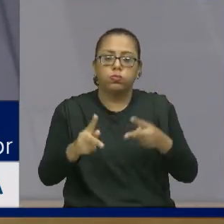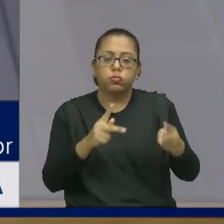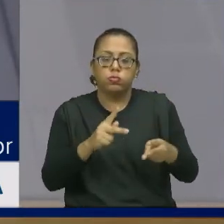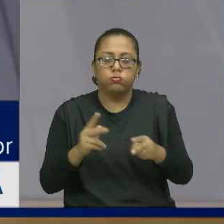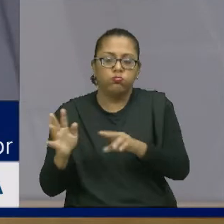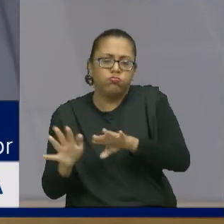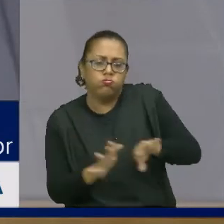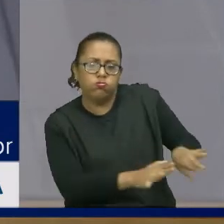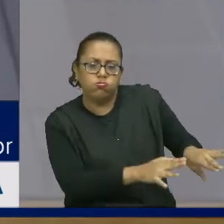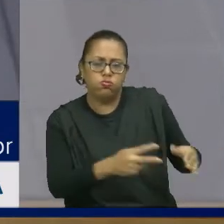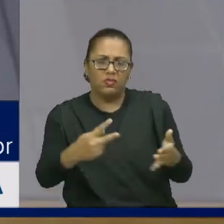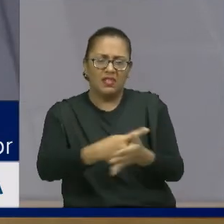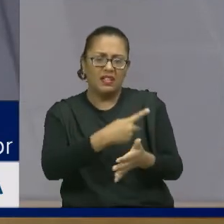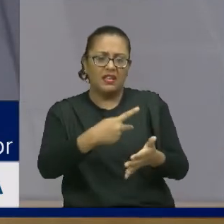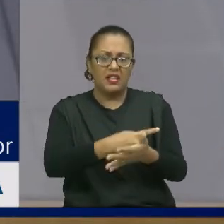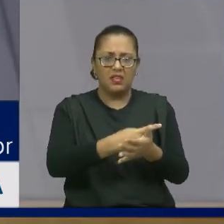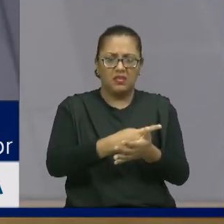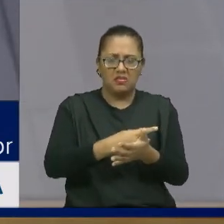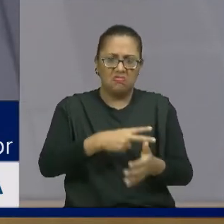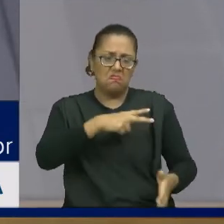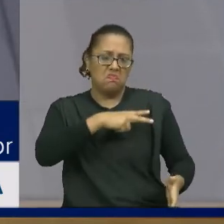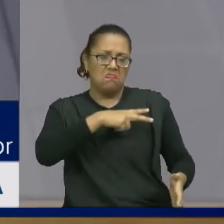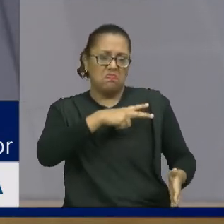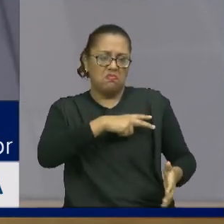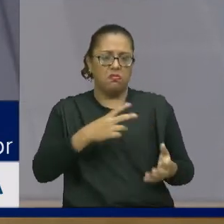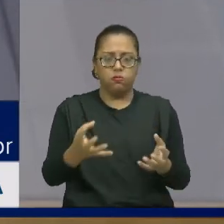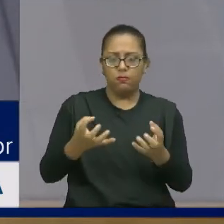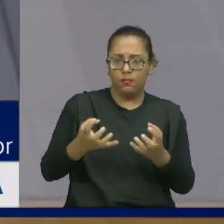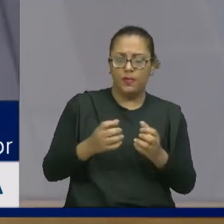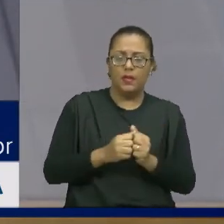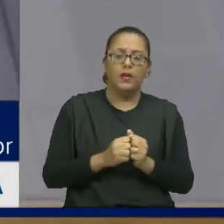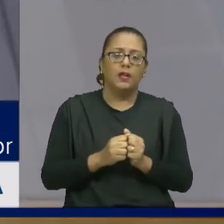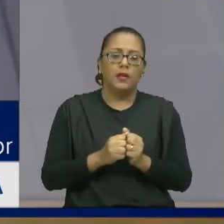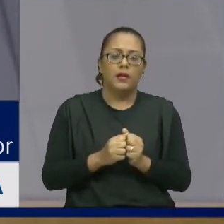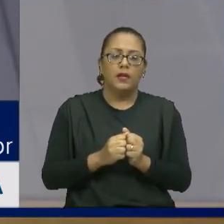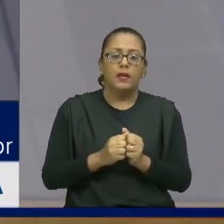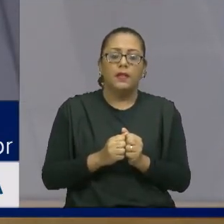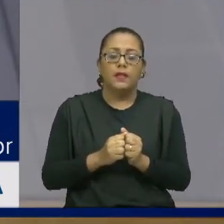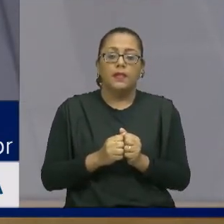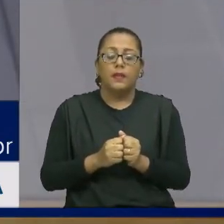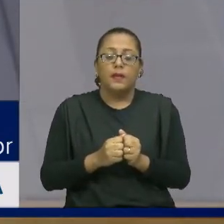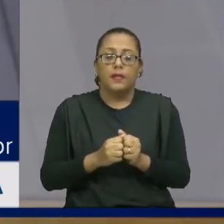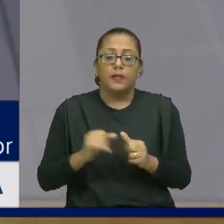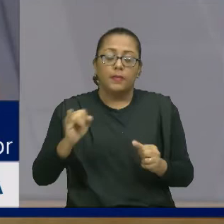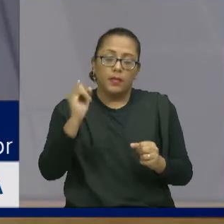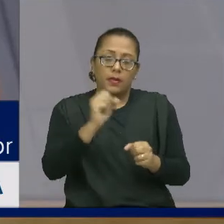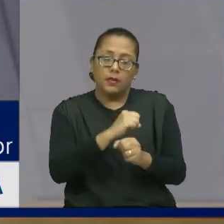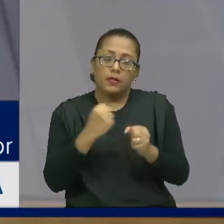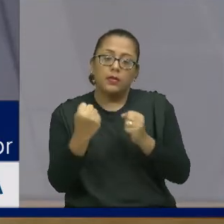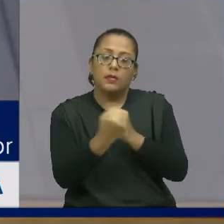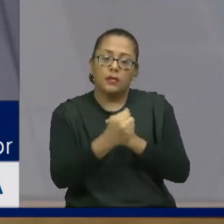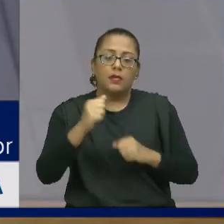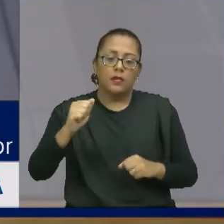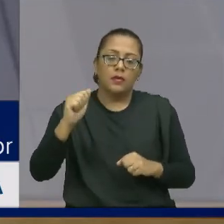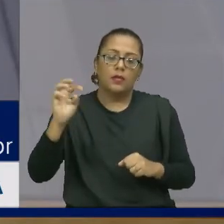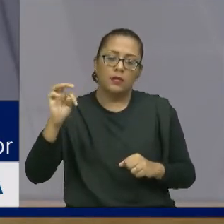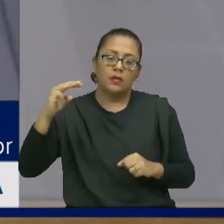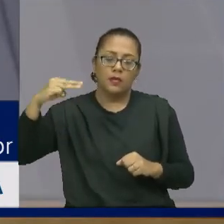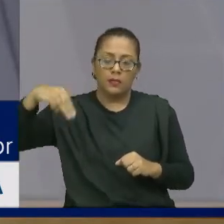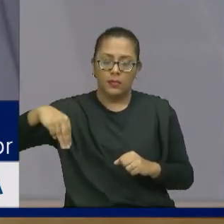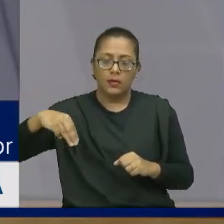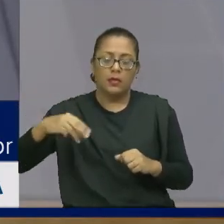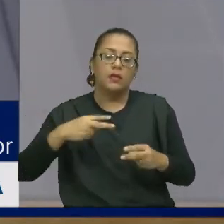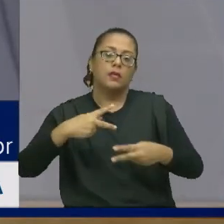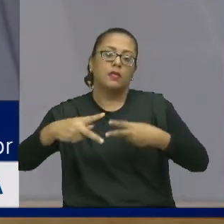interesses particulares, de uma forma que os associados da AATM São José dos